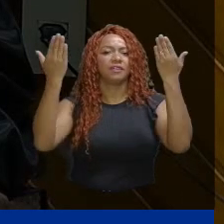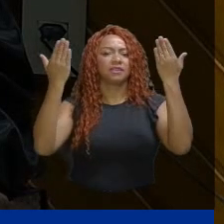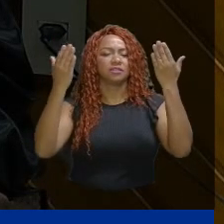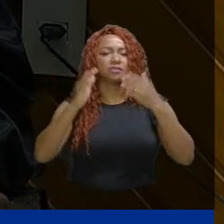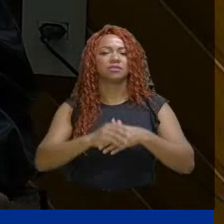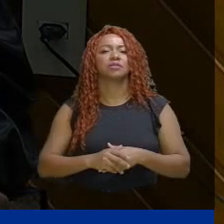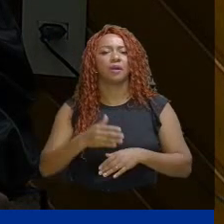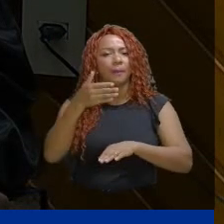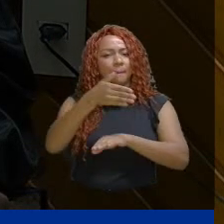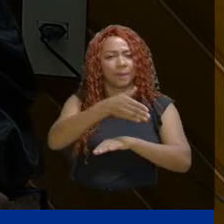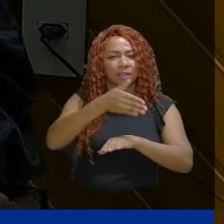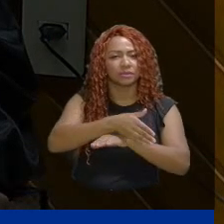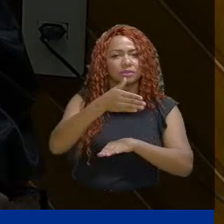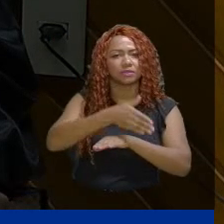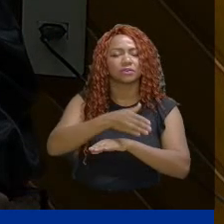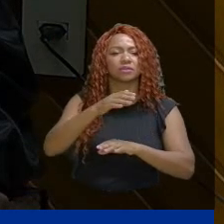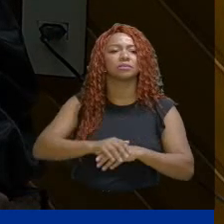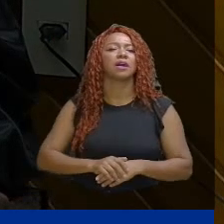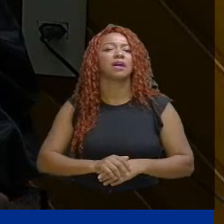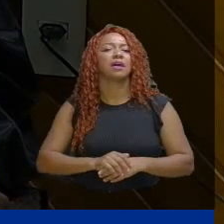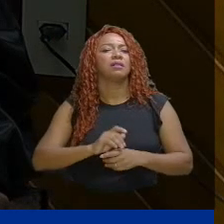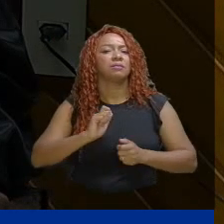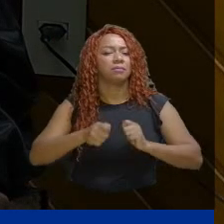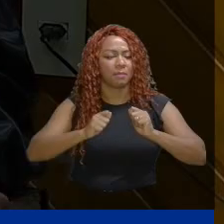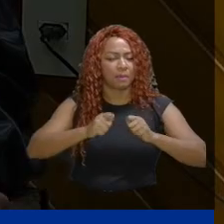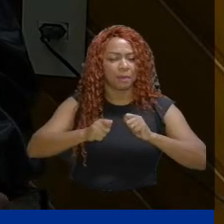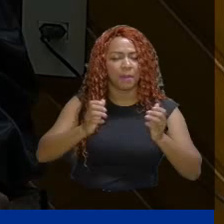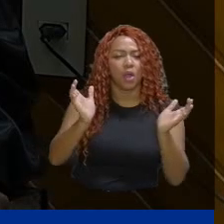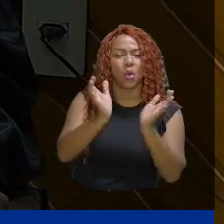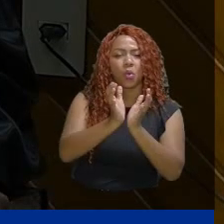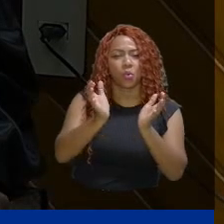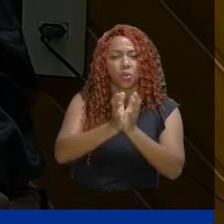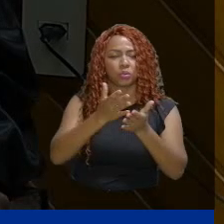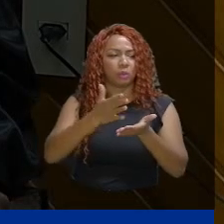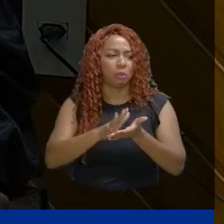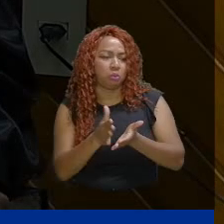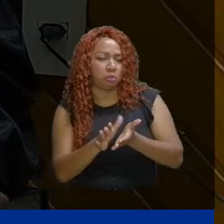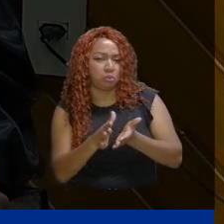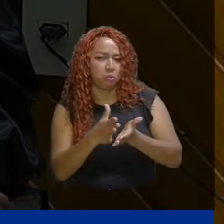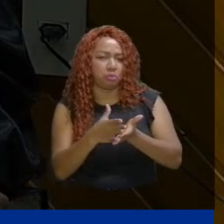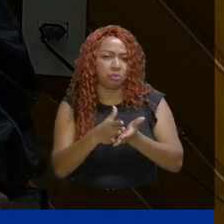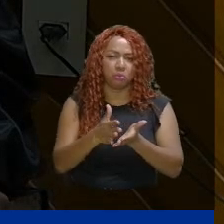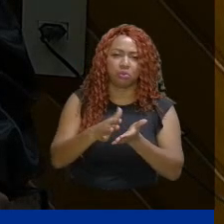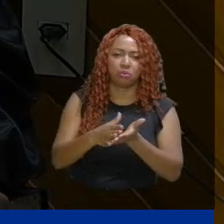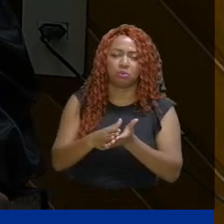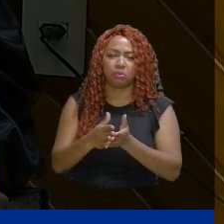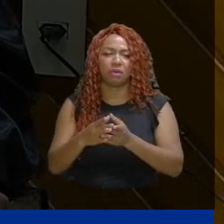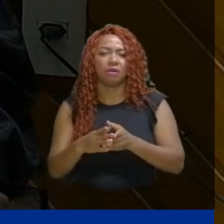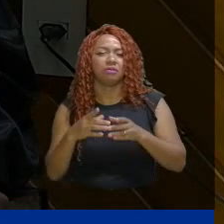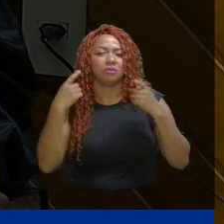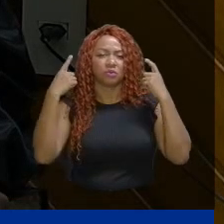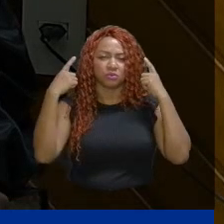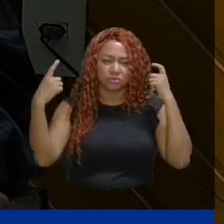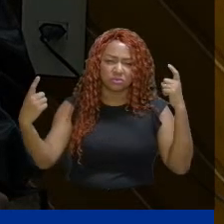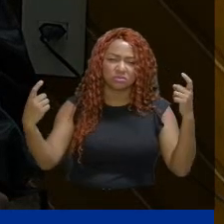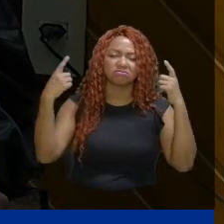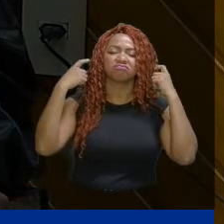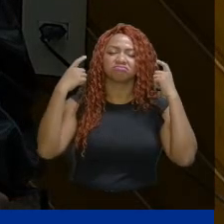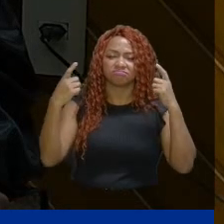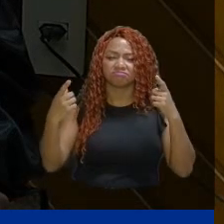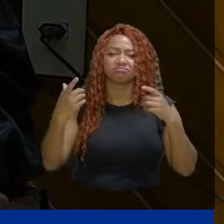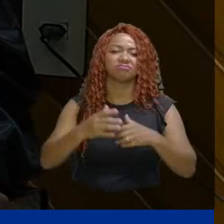com a presença de bateria de escola de samba e outros elementos visuais e sonoros caracterizou